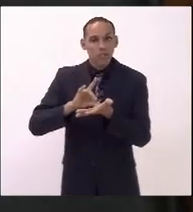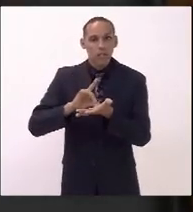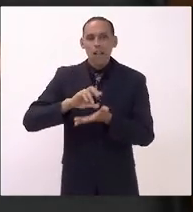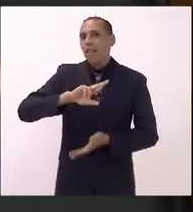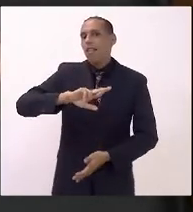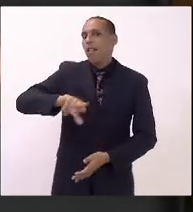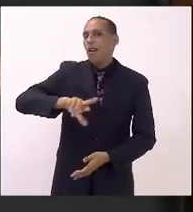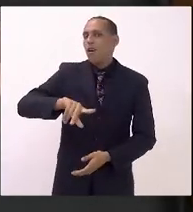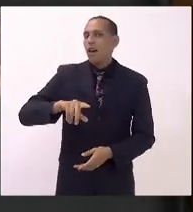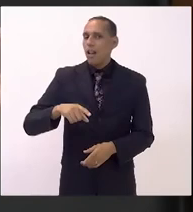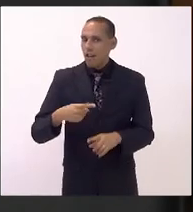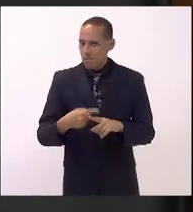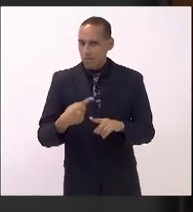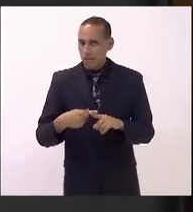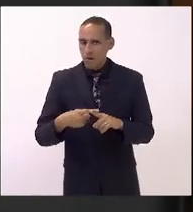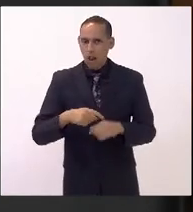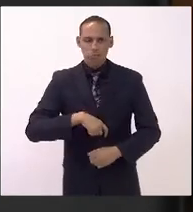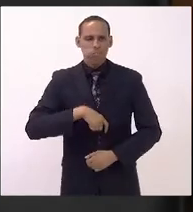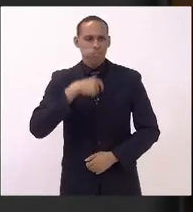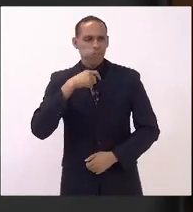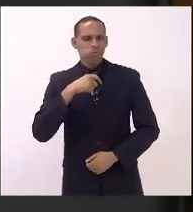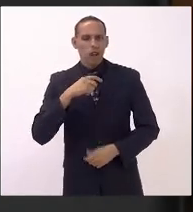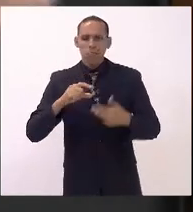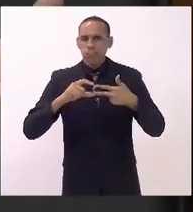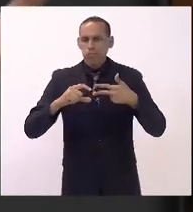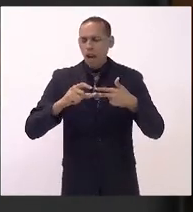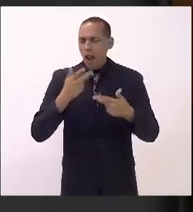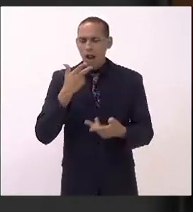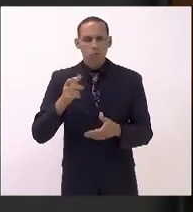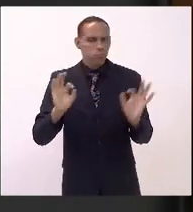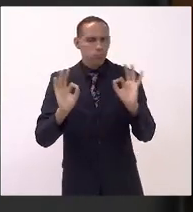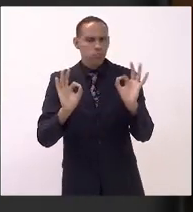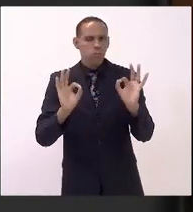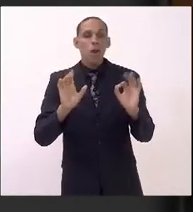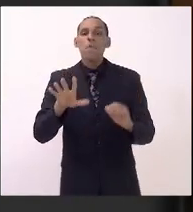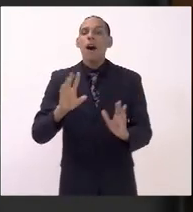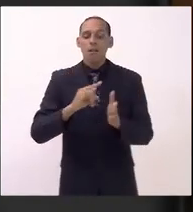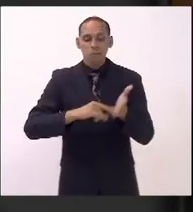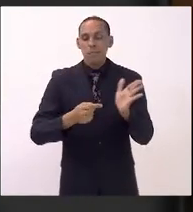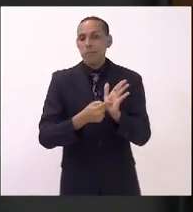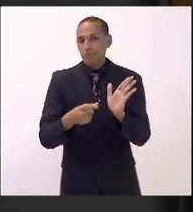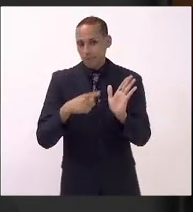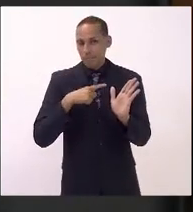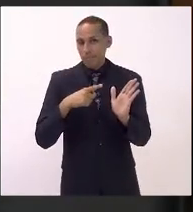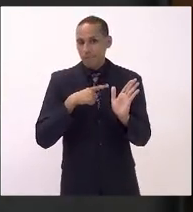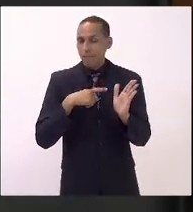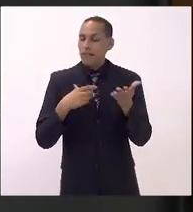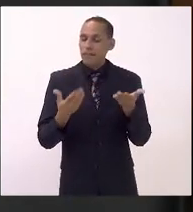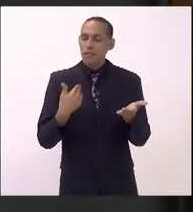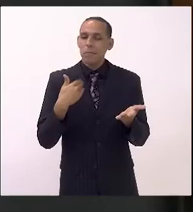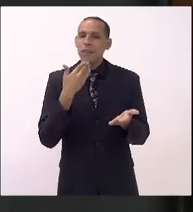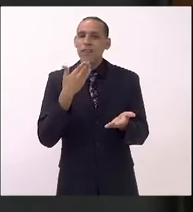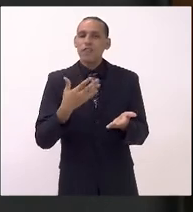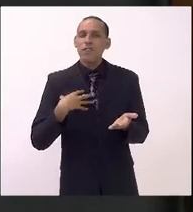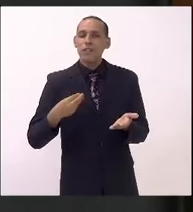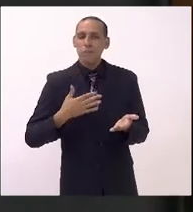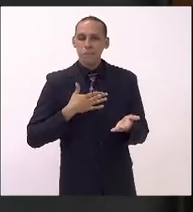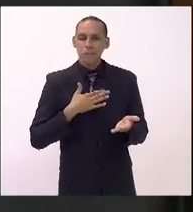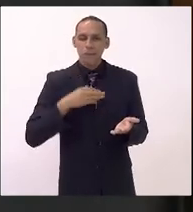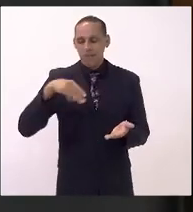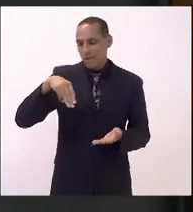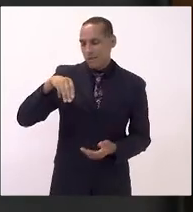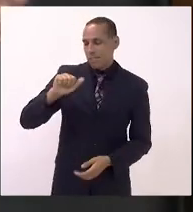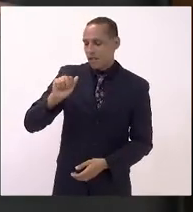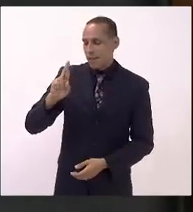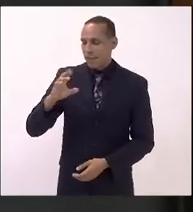conta que a executiva não falou, mas está lá esse documento. Por isso, eu pedi o meu filho Marcelo, que